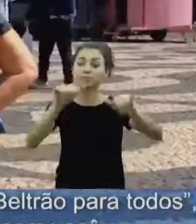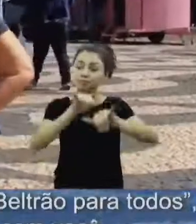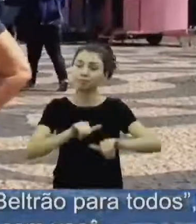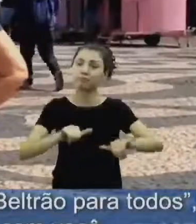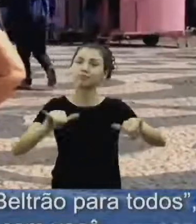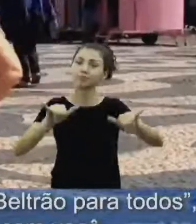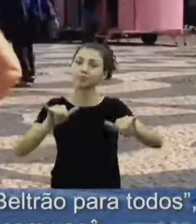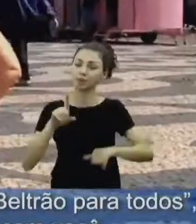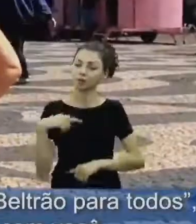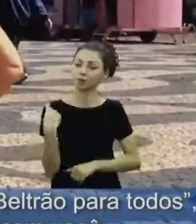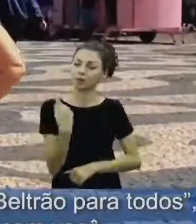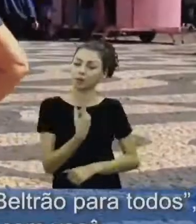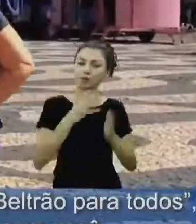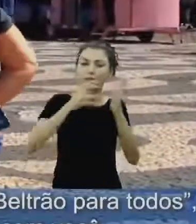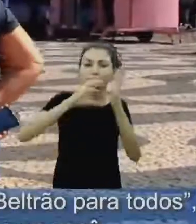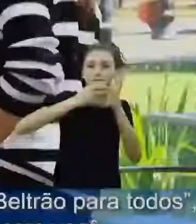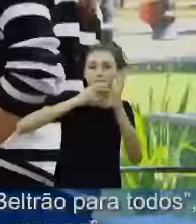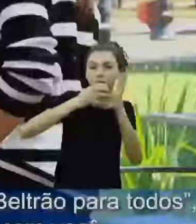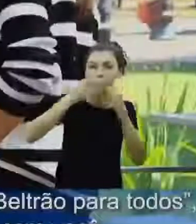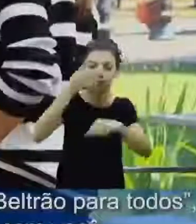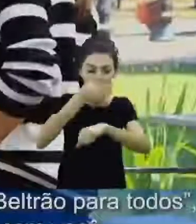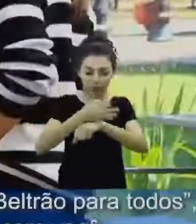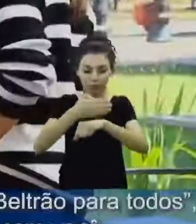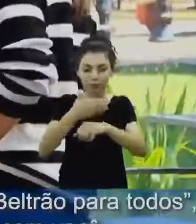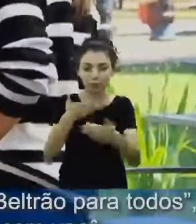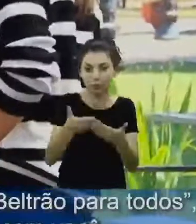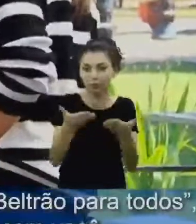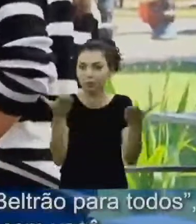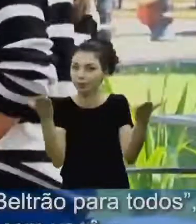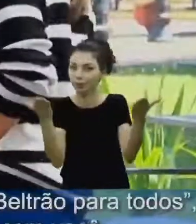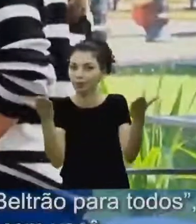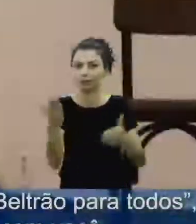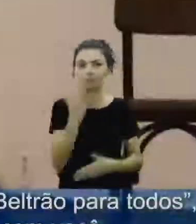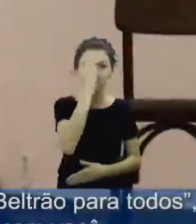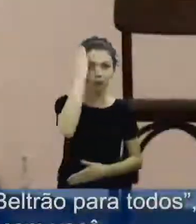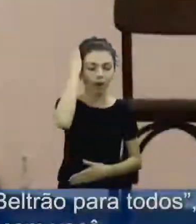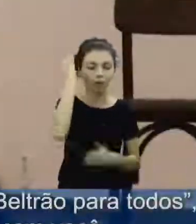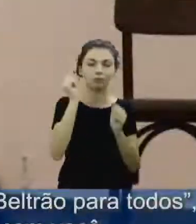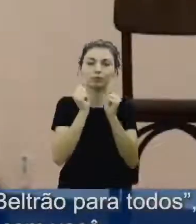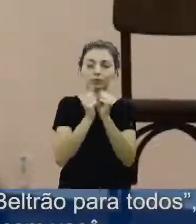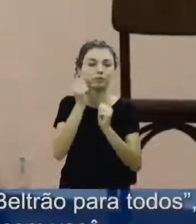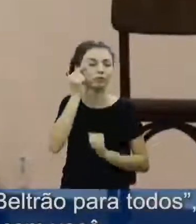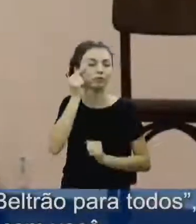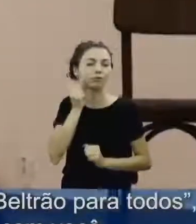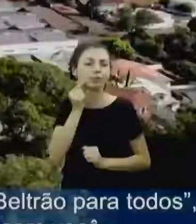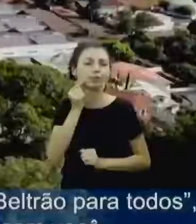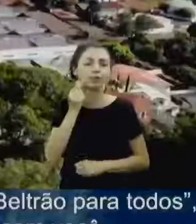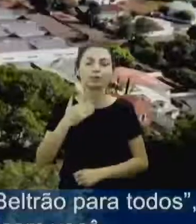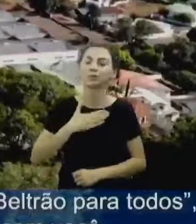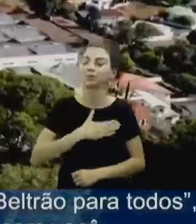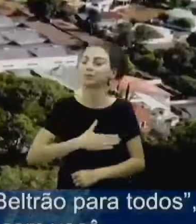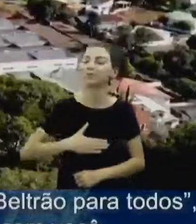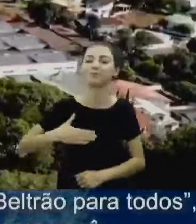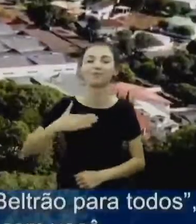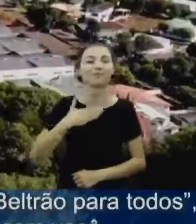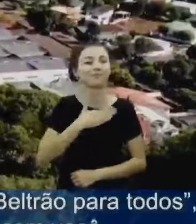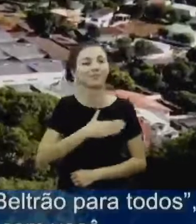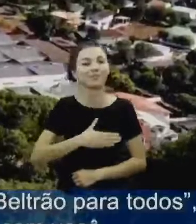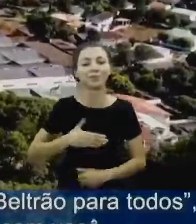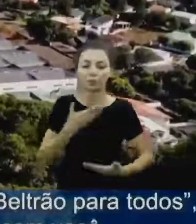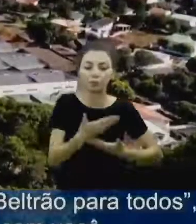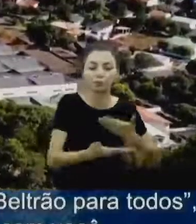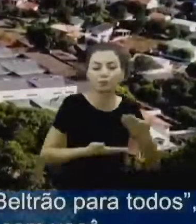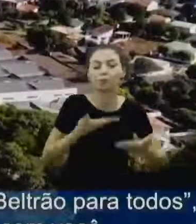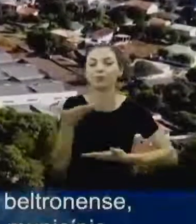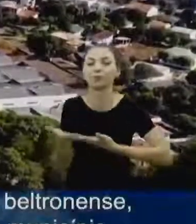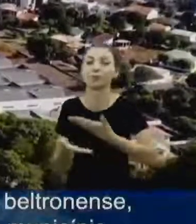eleitoral. E para a coligação Beltrão para Todos, do Aires e do Camilo, foi um enorme prazer dividir